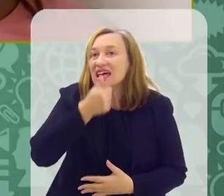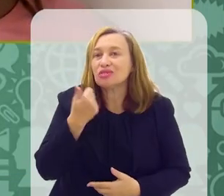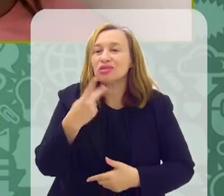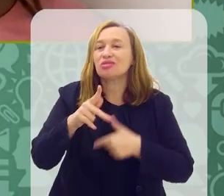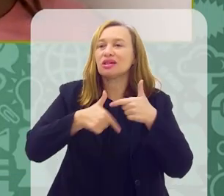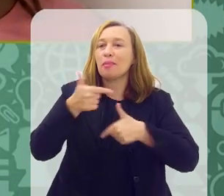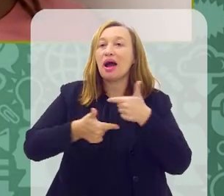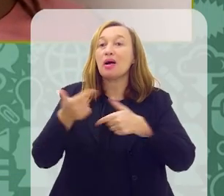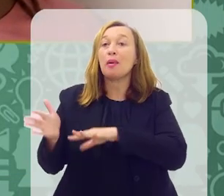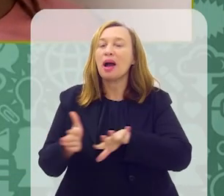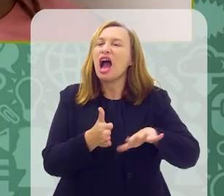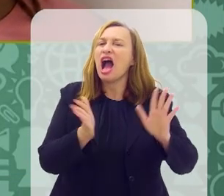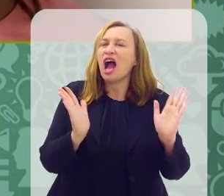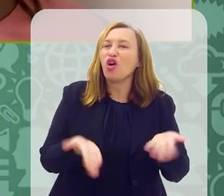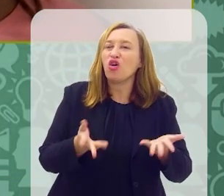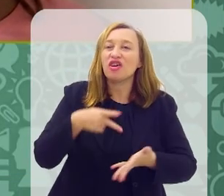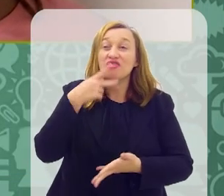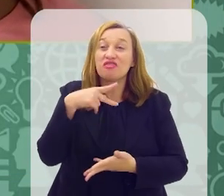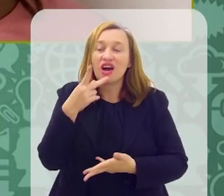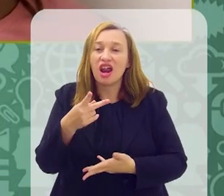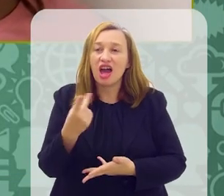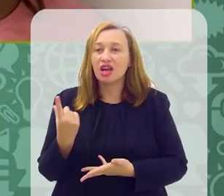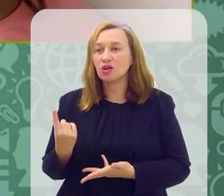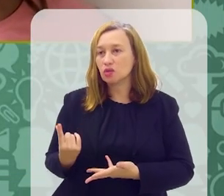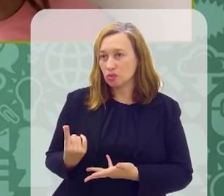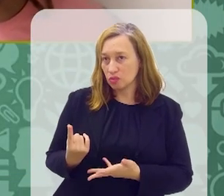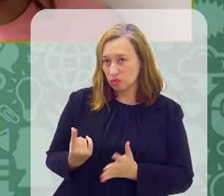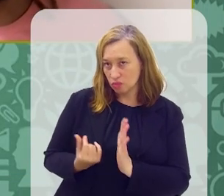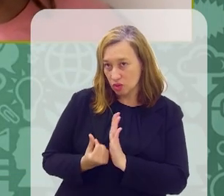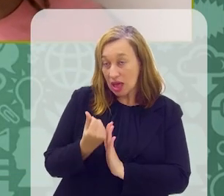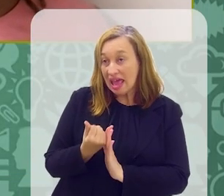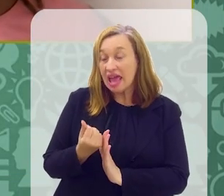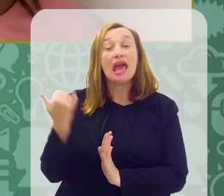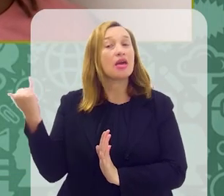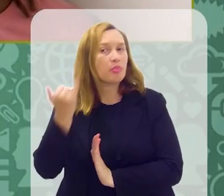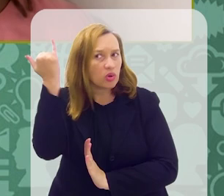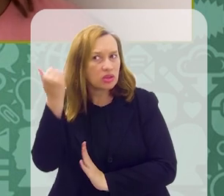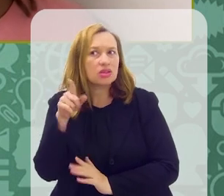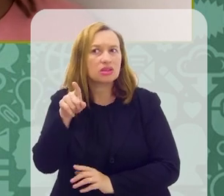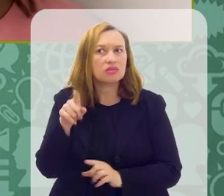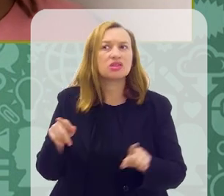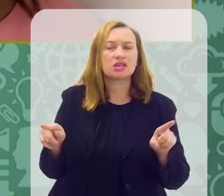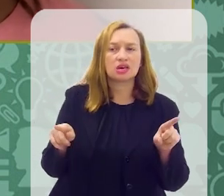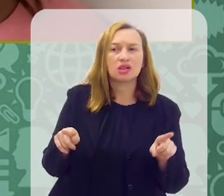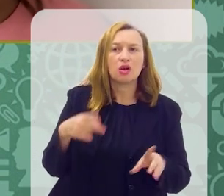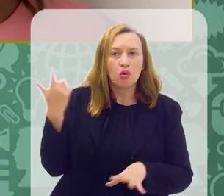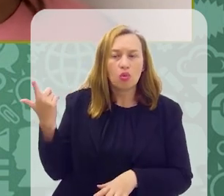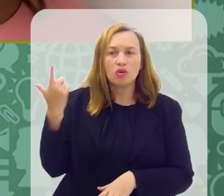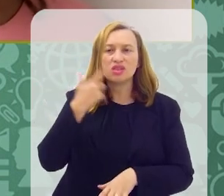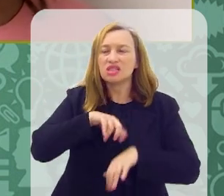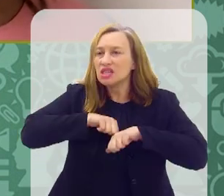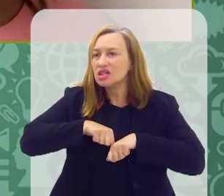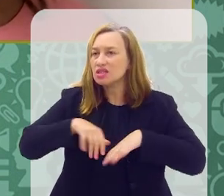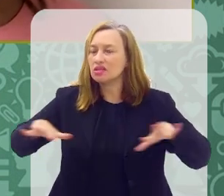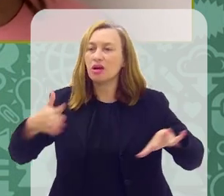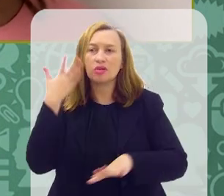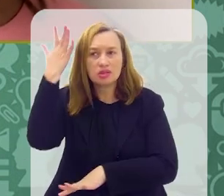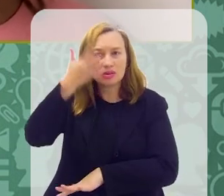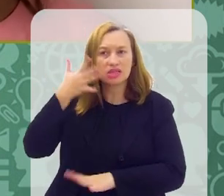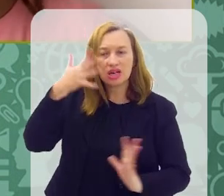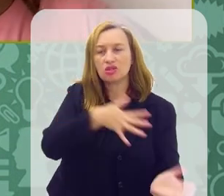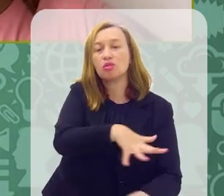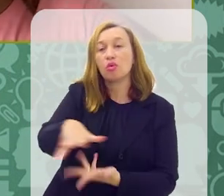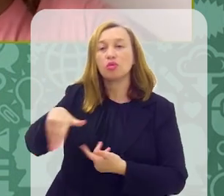aqui inebriados. Agora, falando da parte financeira, que é muito importante também para você conseguir levar essa